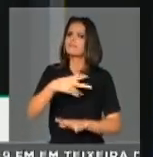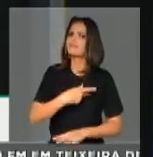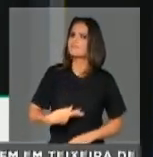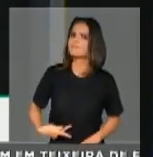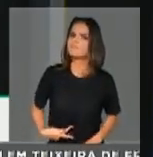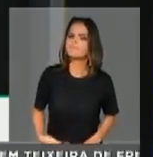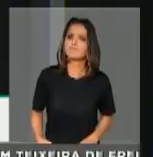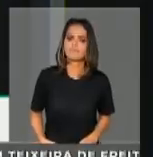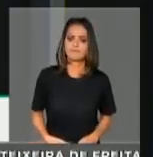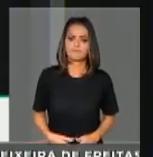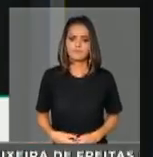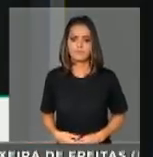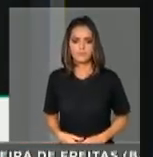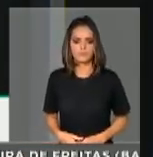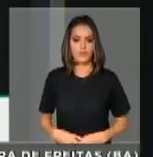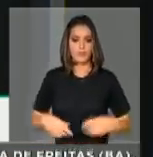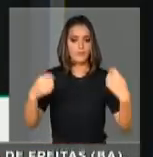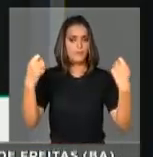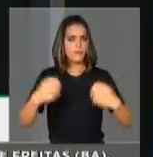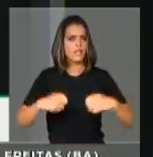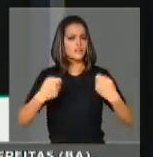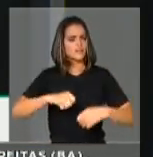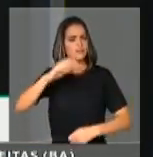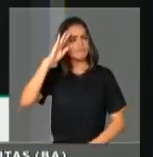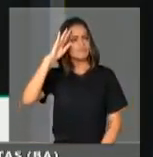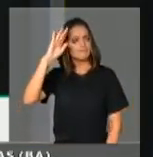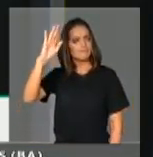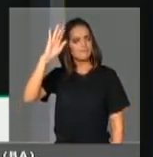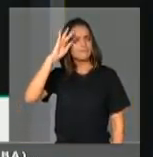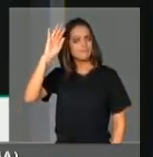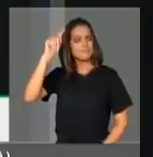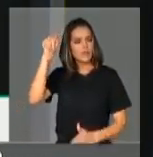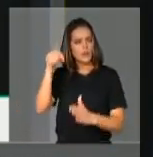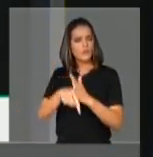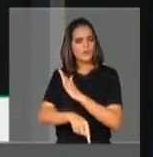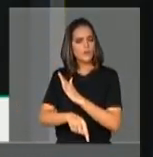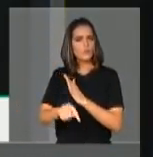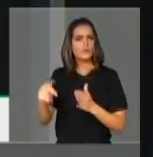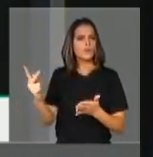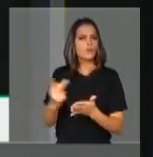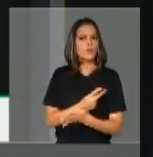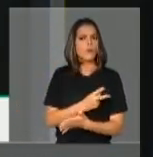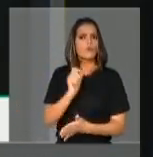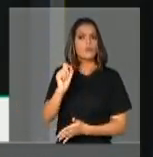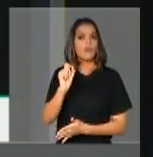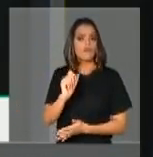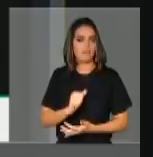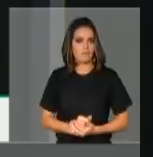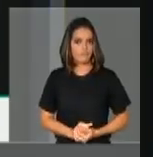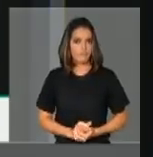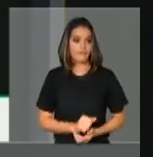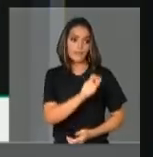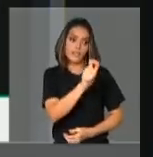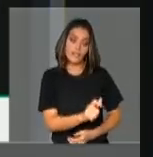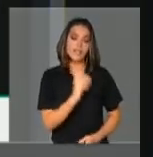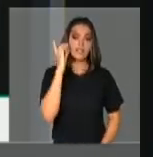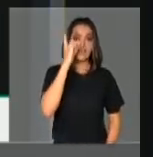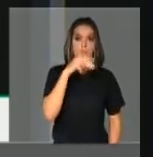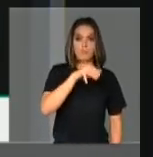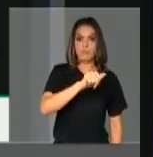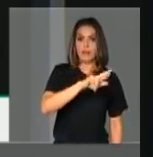presidente, a gente precisa fazer uma reflexão mais profunda, deputada Maria do Rosário,